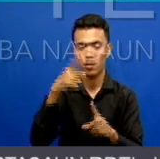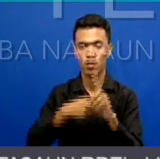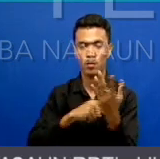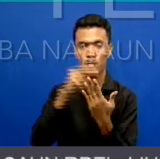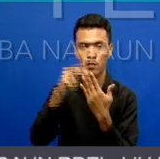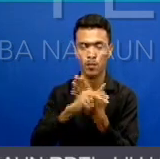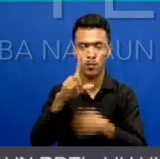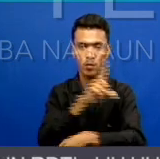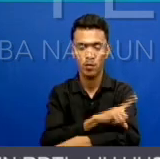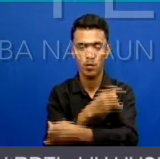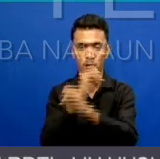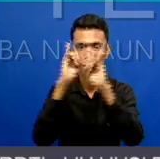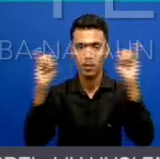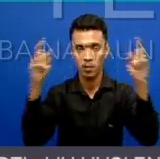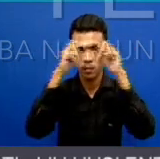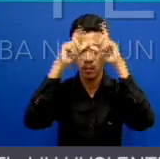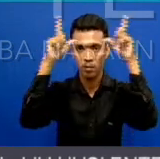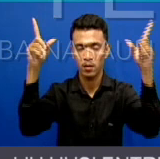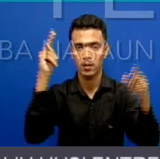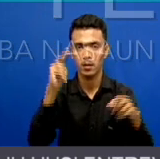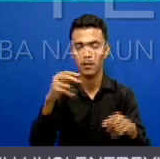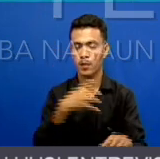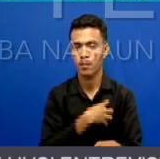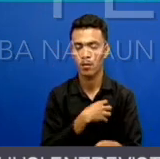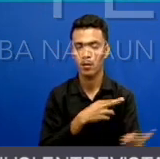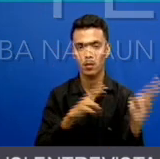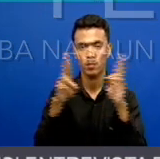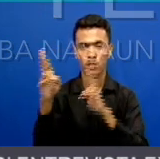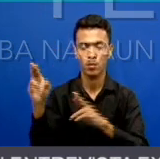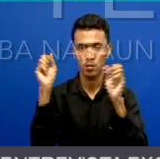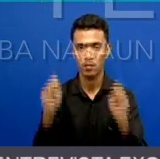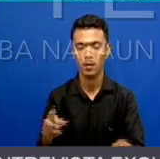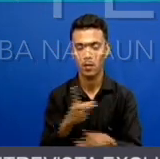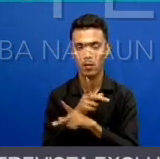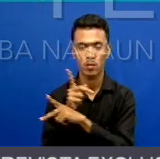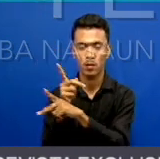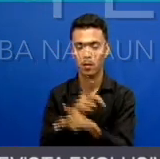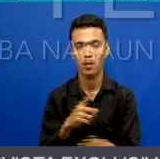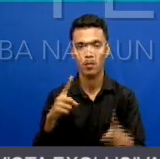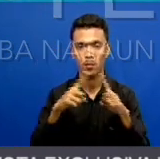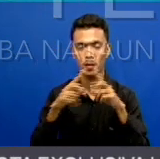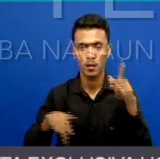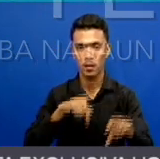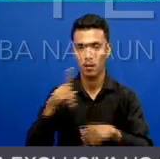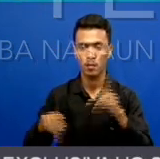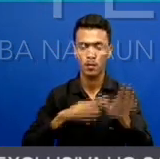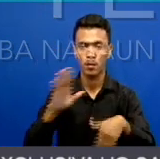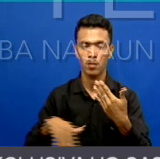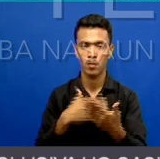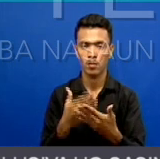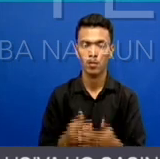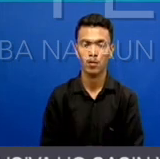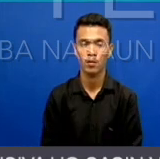proclamação da independência Timor-Lestenia. Polícia sei pronto, a tubela assegura na fatin, ba iha cidadão hutu-hutu.